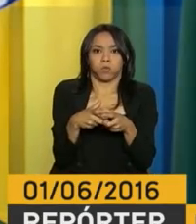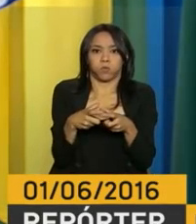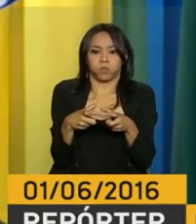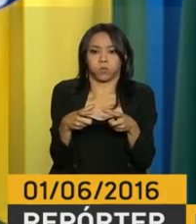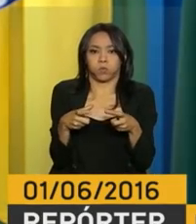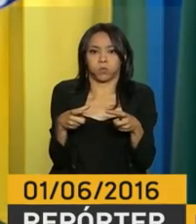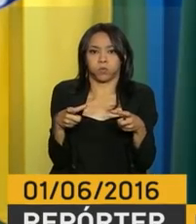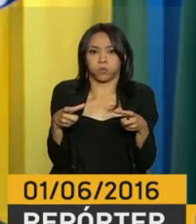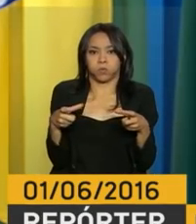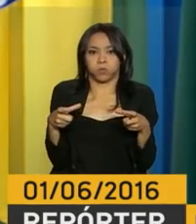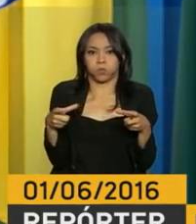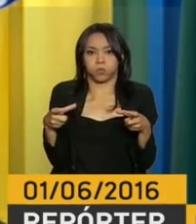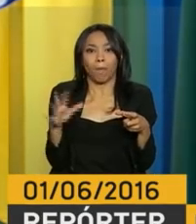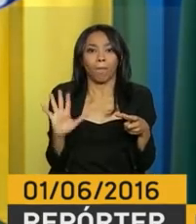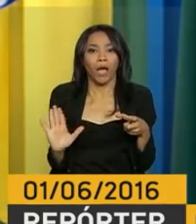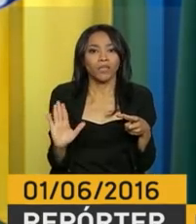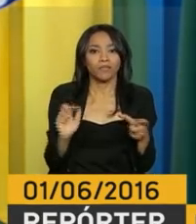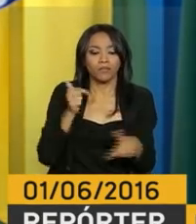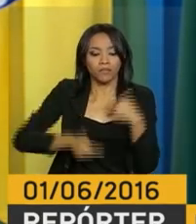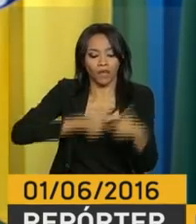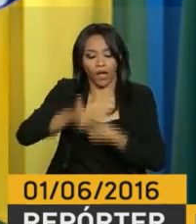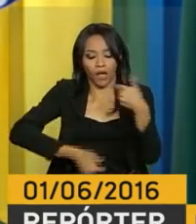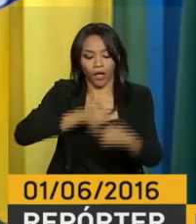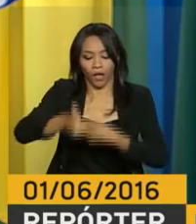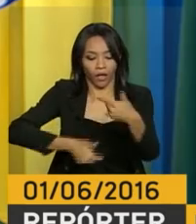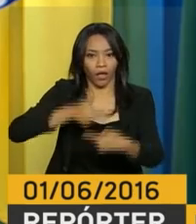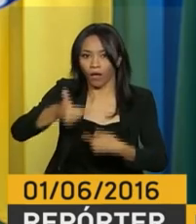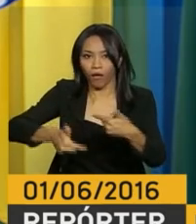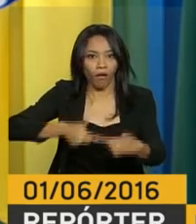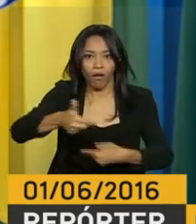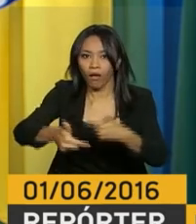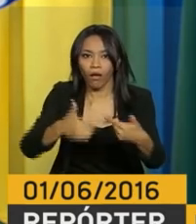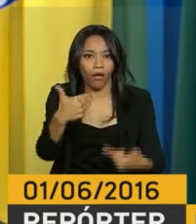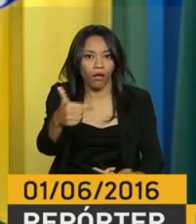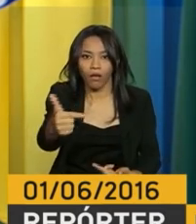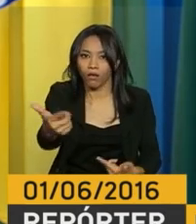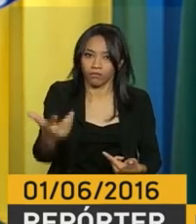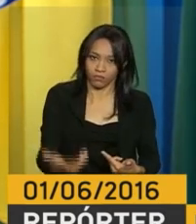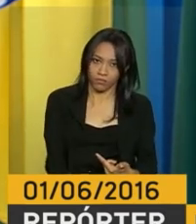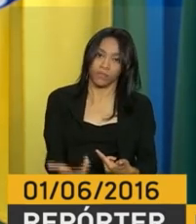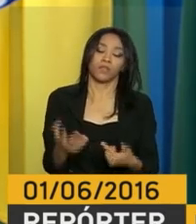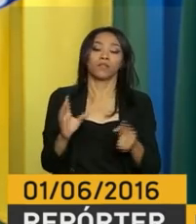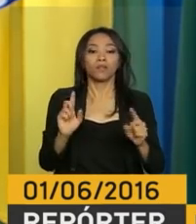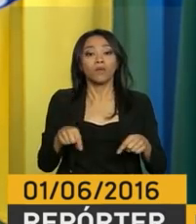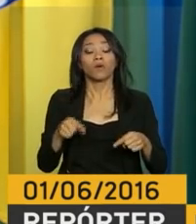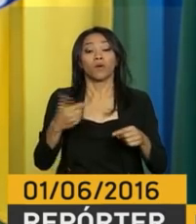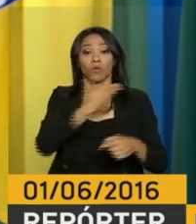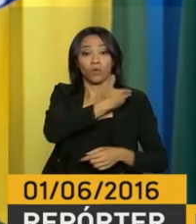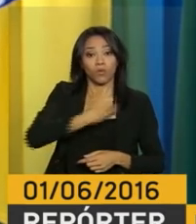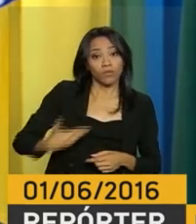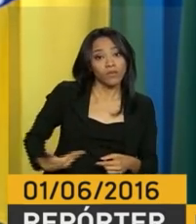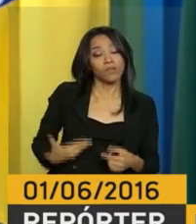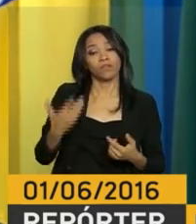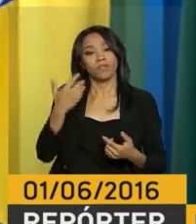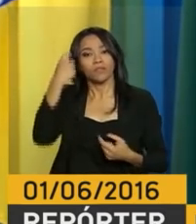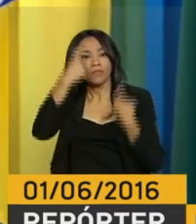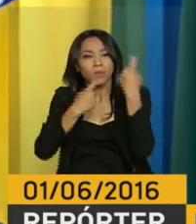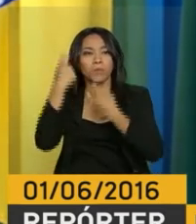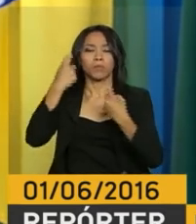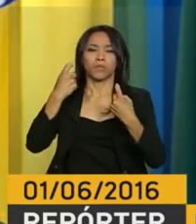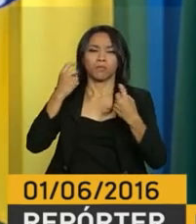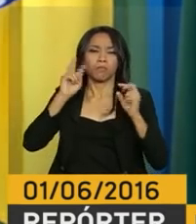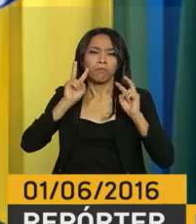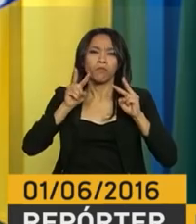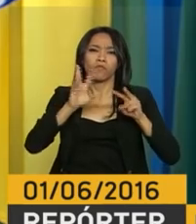sociedade brasileira quer pensamos nós é o que oferece oportunidades para o progresso e para